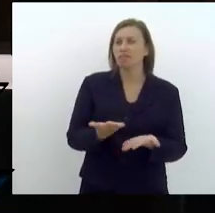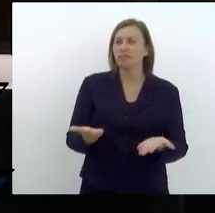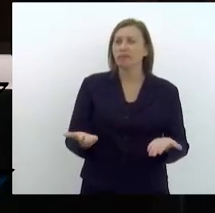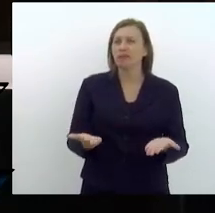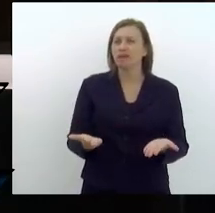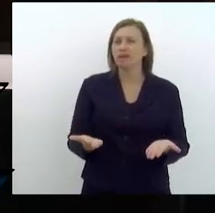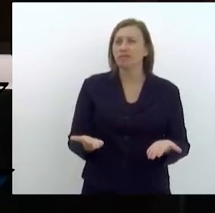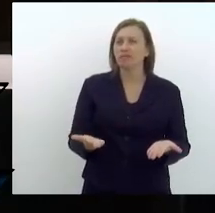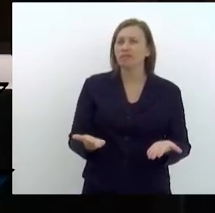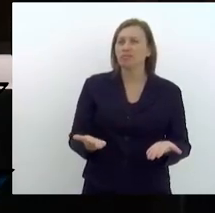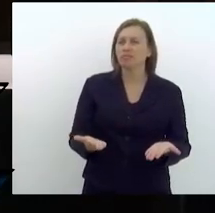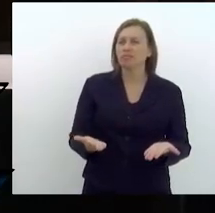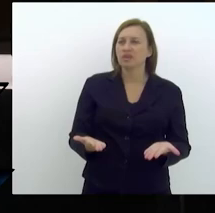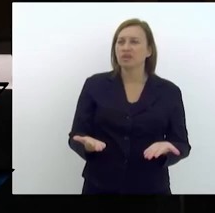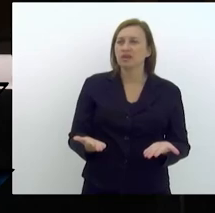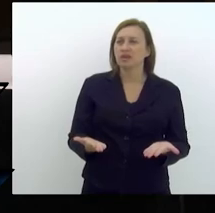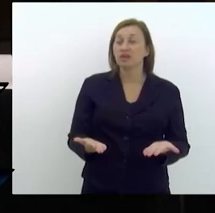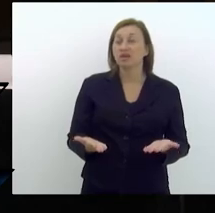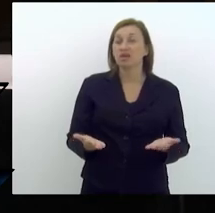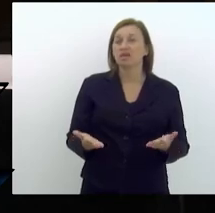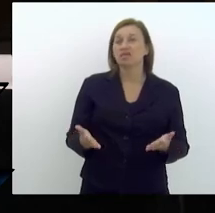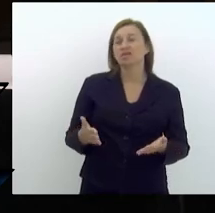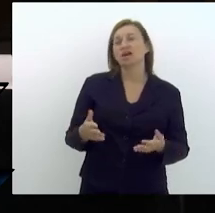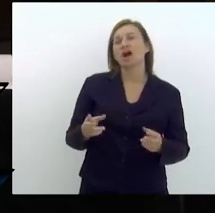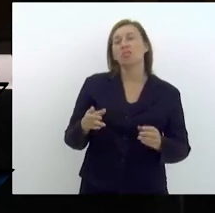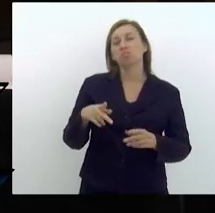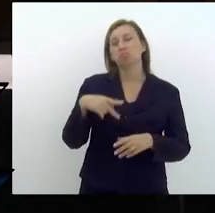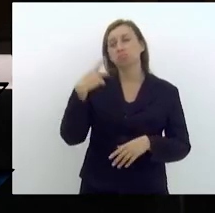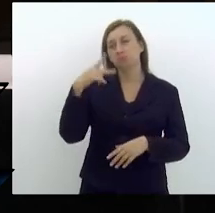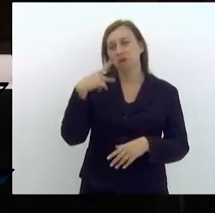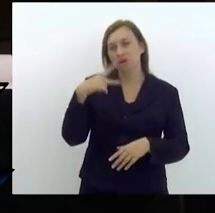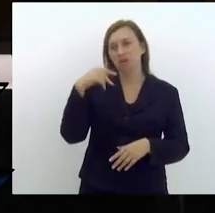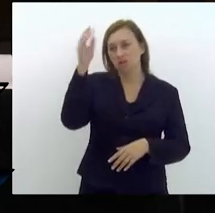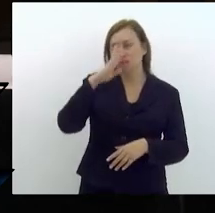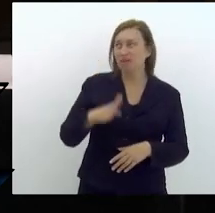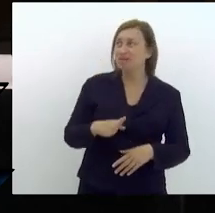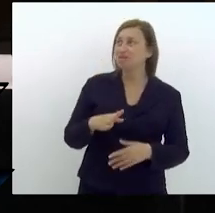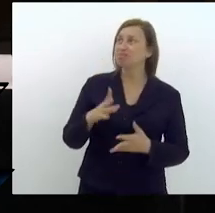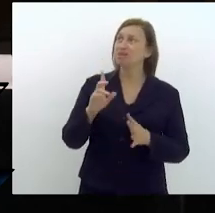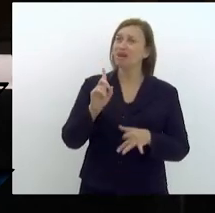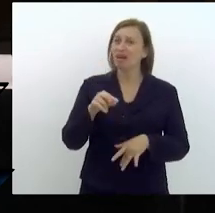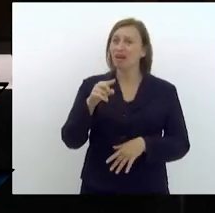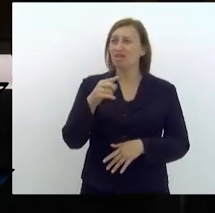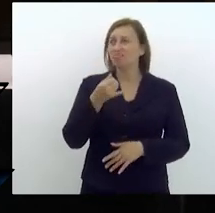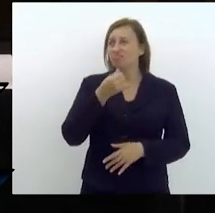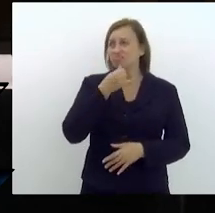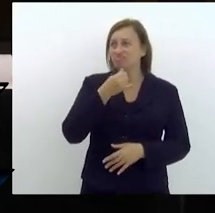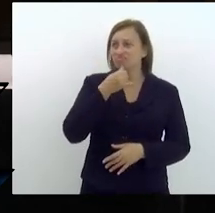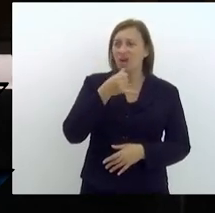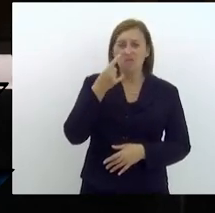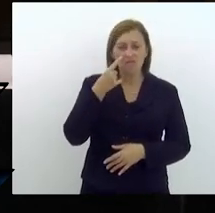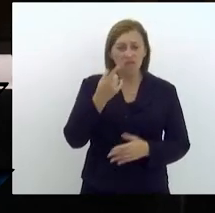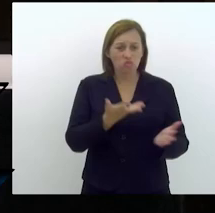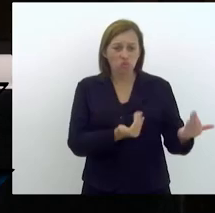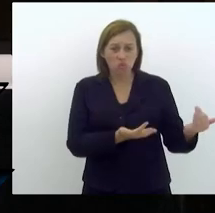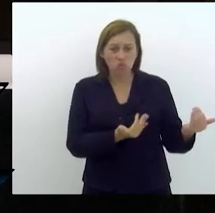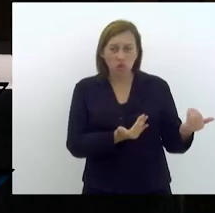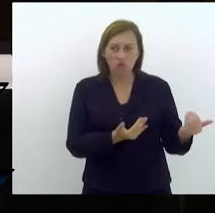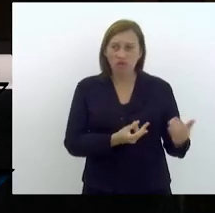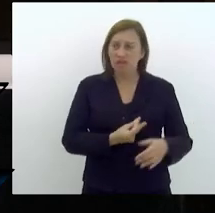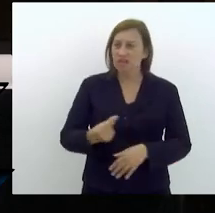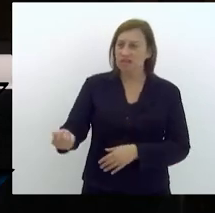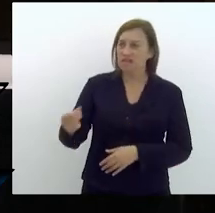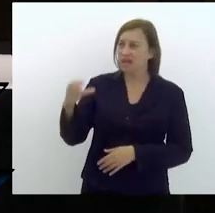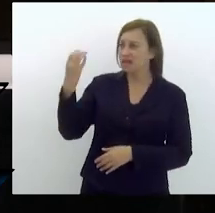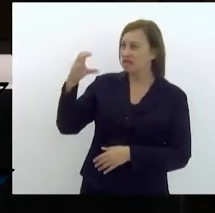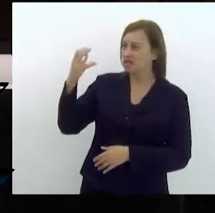esse esse cenário da política do Brasil atual né Deve ser desanimador o jovem sair lá de Niterói